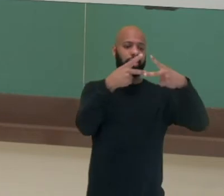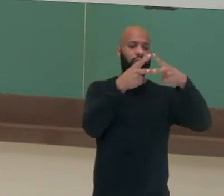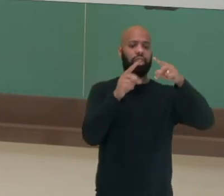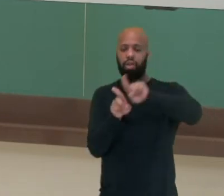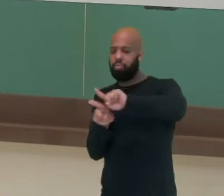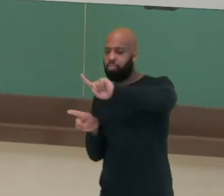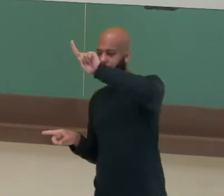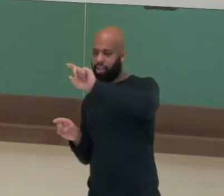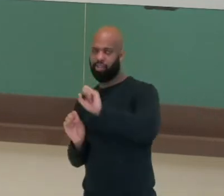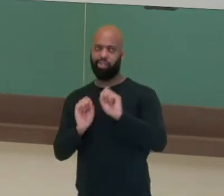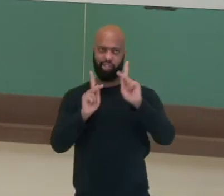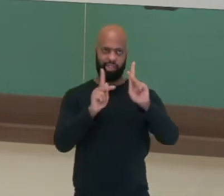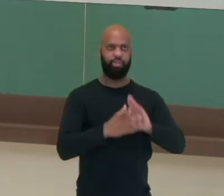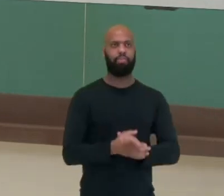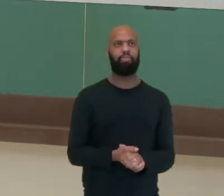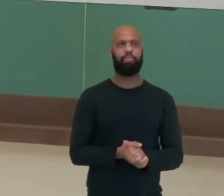resolver.